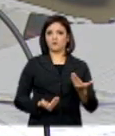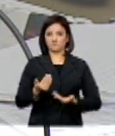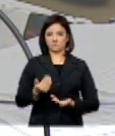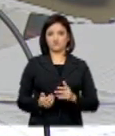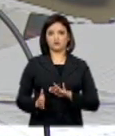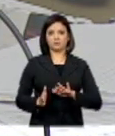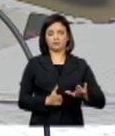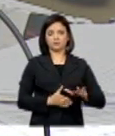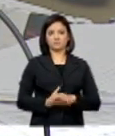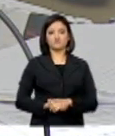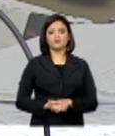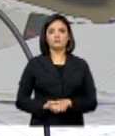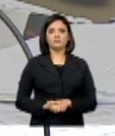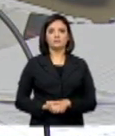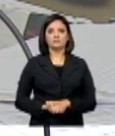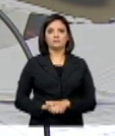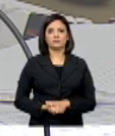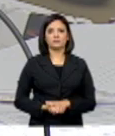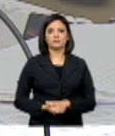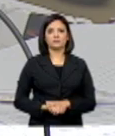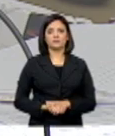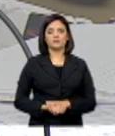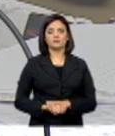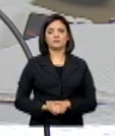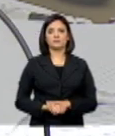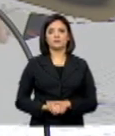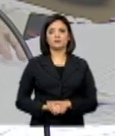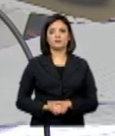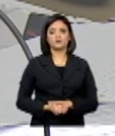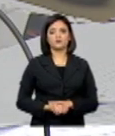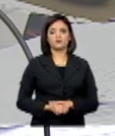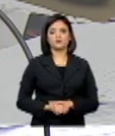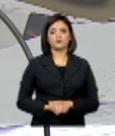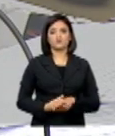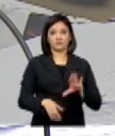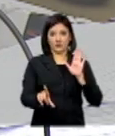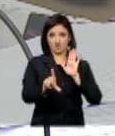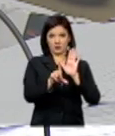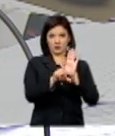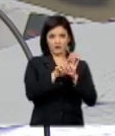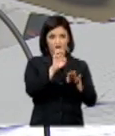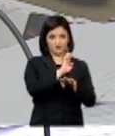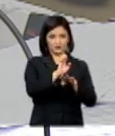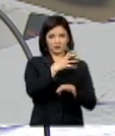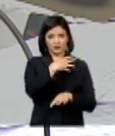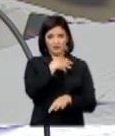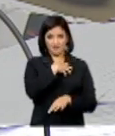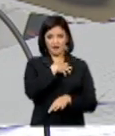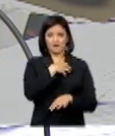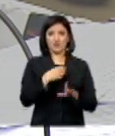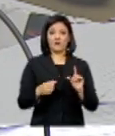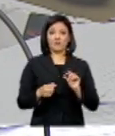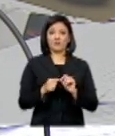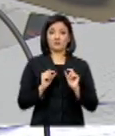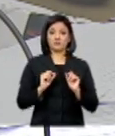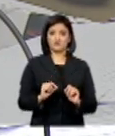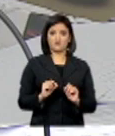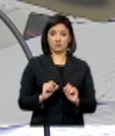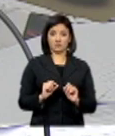a lei baiana o que ela faz não é